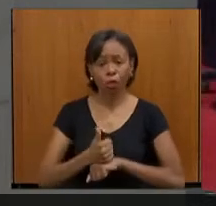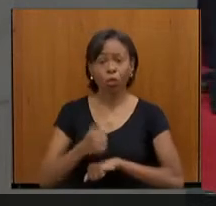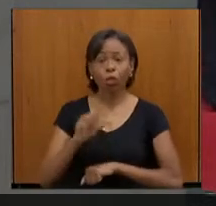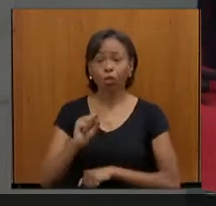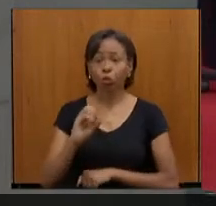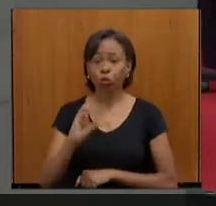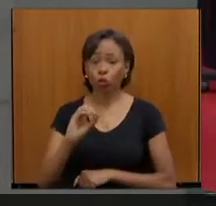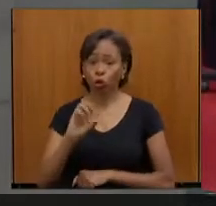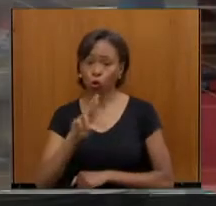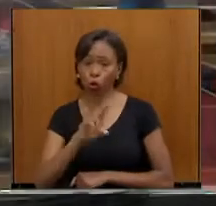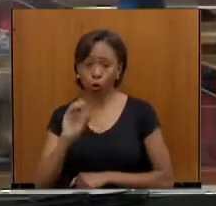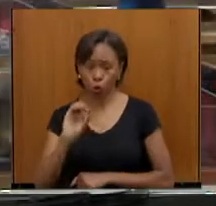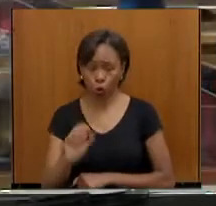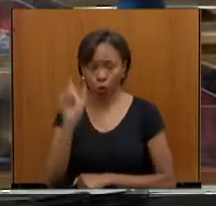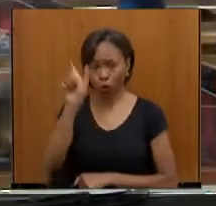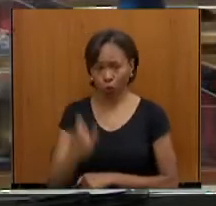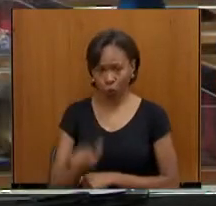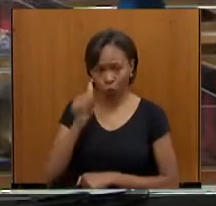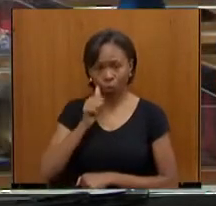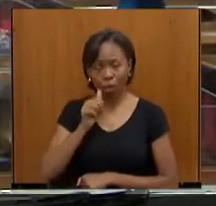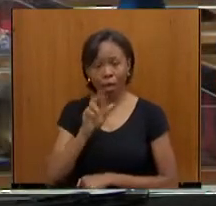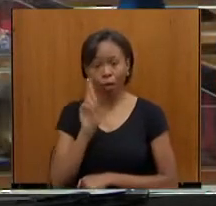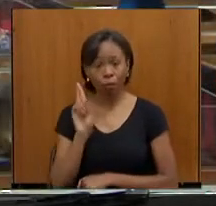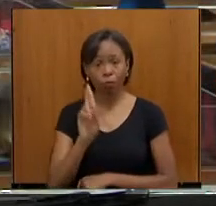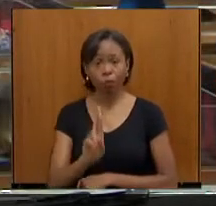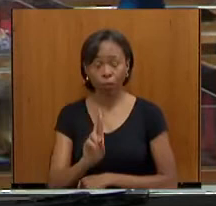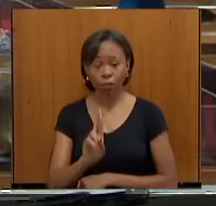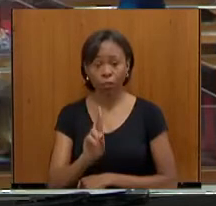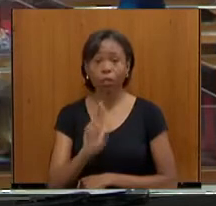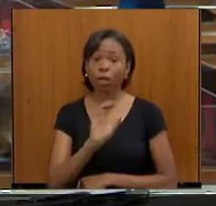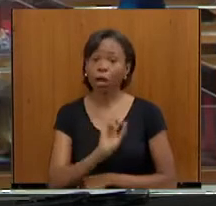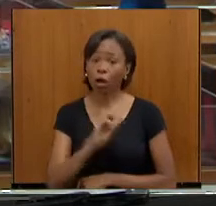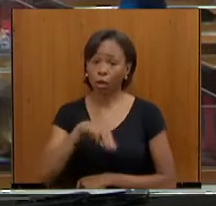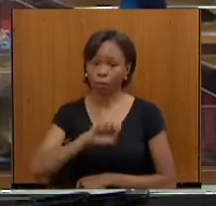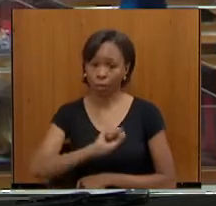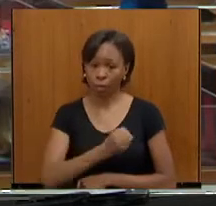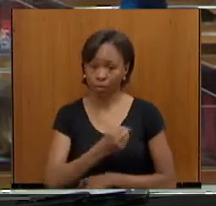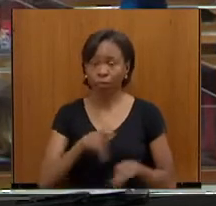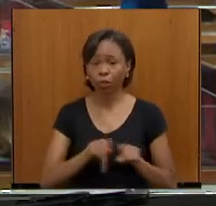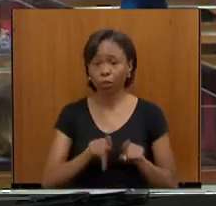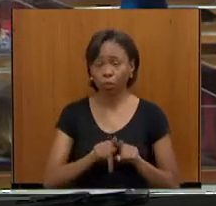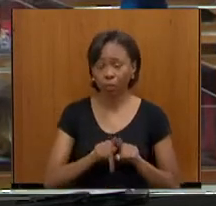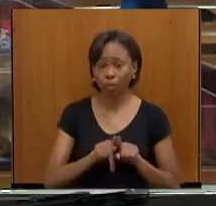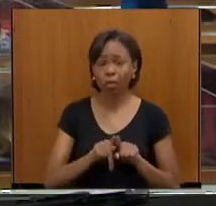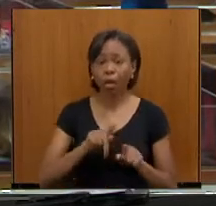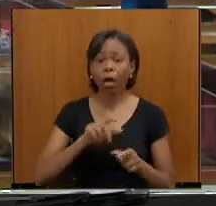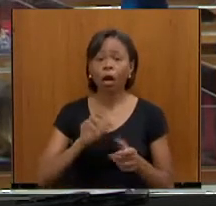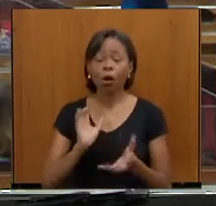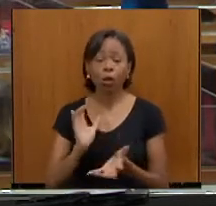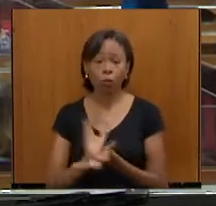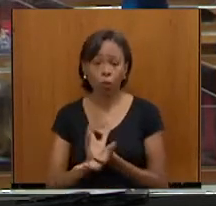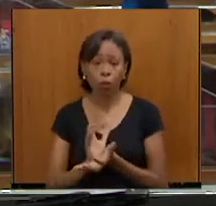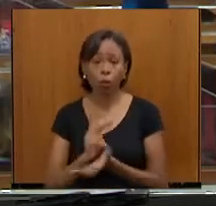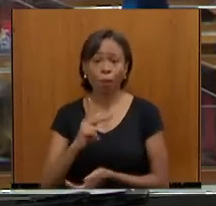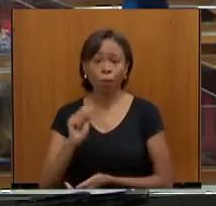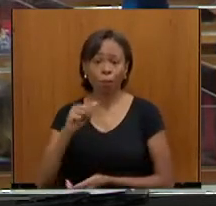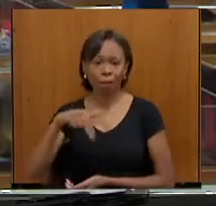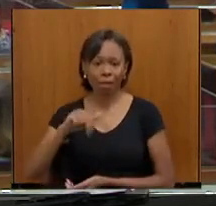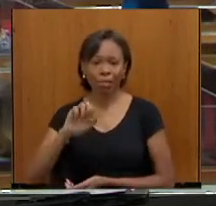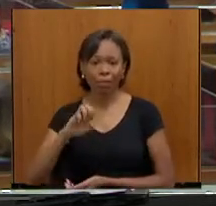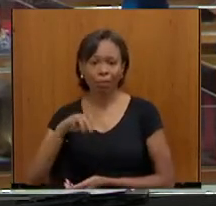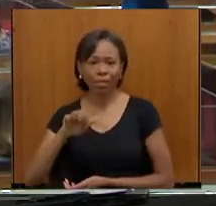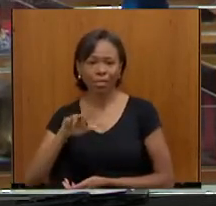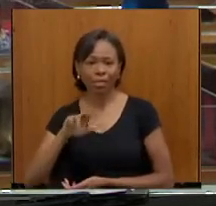representantes da Organização Mundial da Saúde e da Organização Pan-Americana de Saúde, eu quero